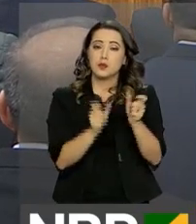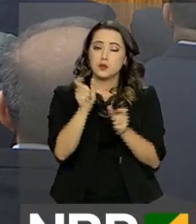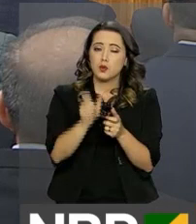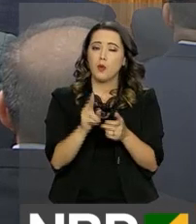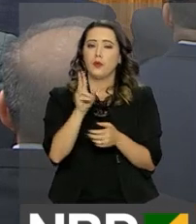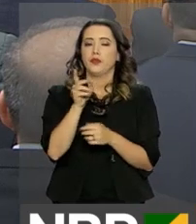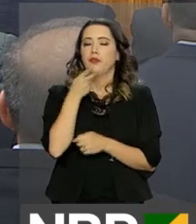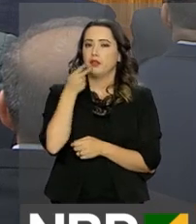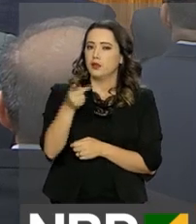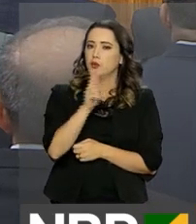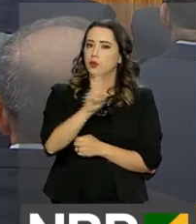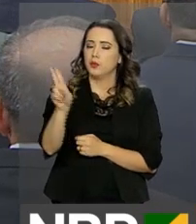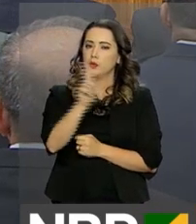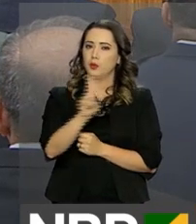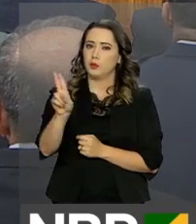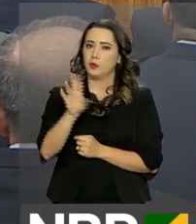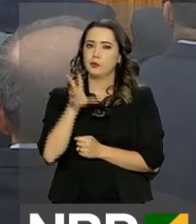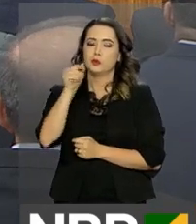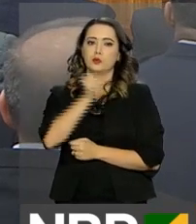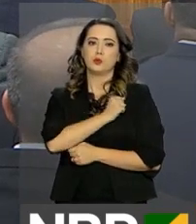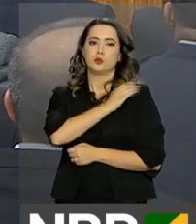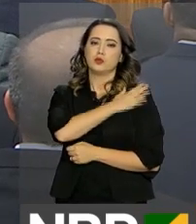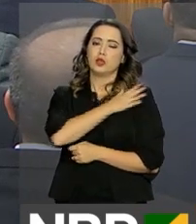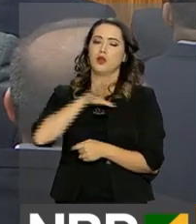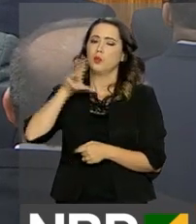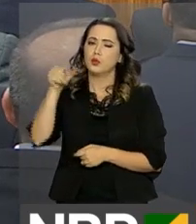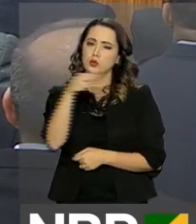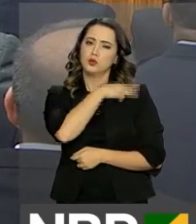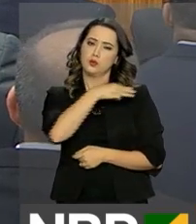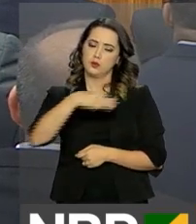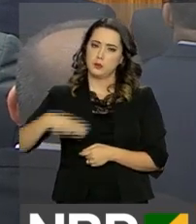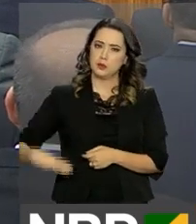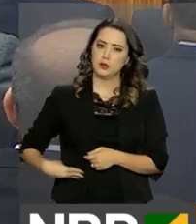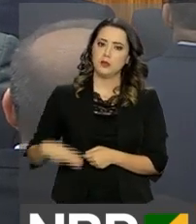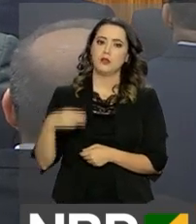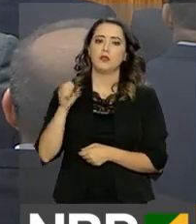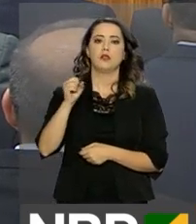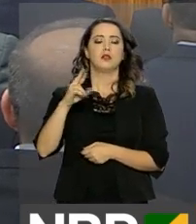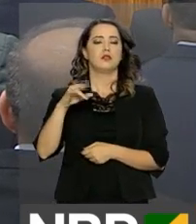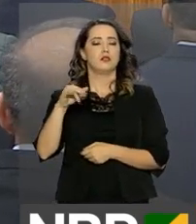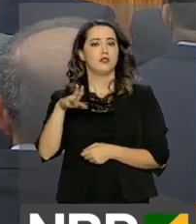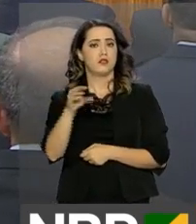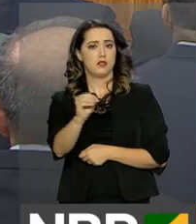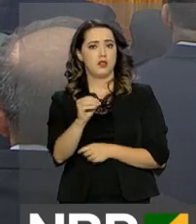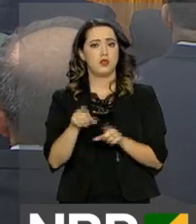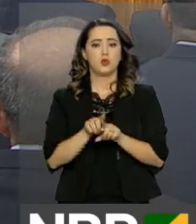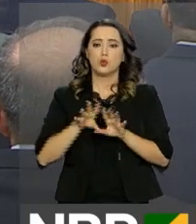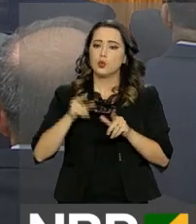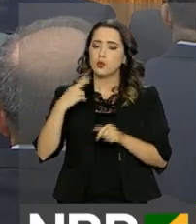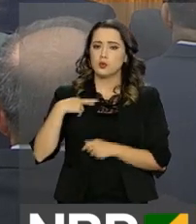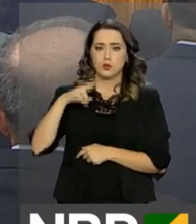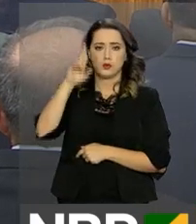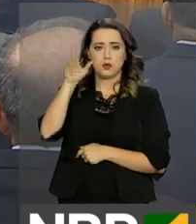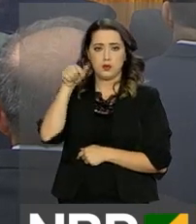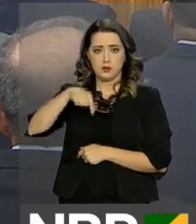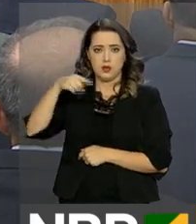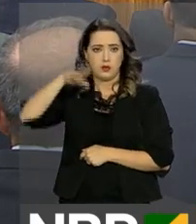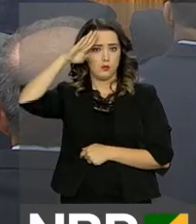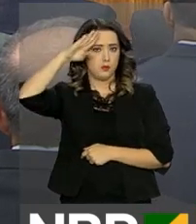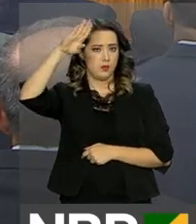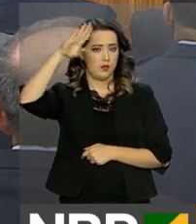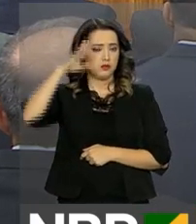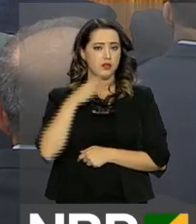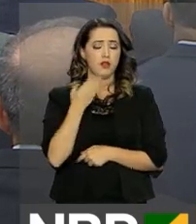Marcos Jorge, Joaquim Lima, Carlos Henrique Sobral, Sérgio Etigoyen, as autoridades militares,